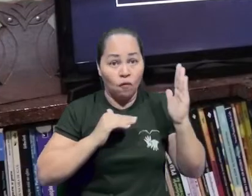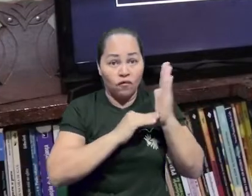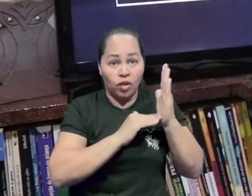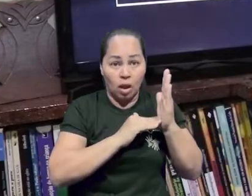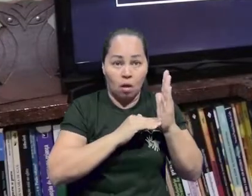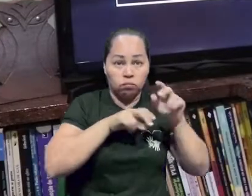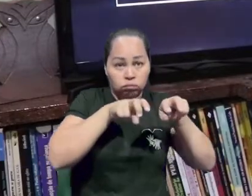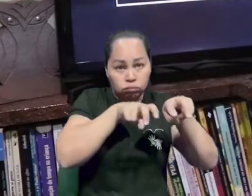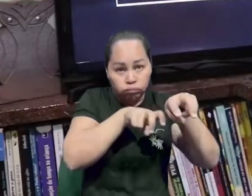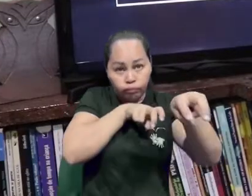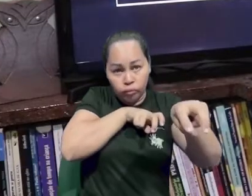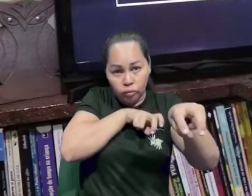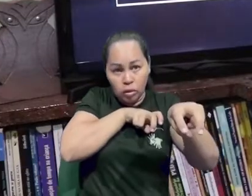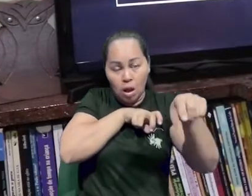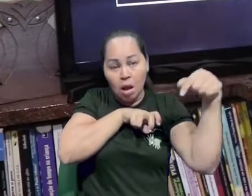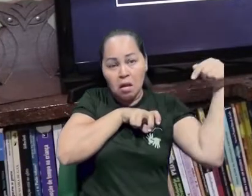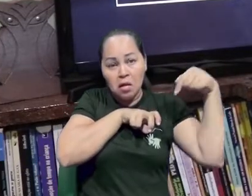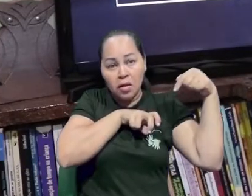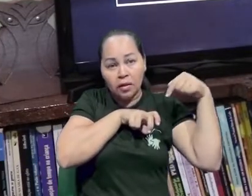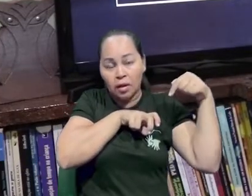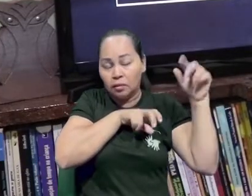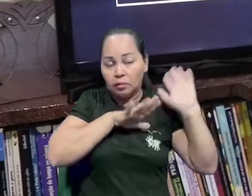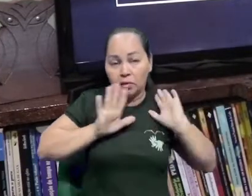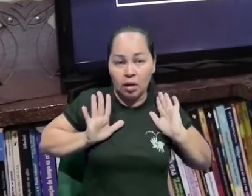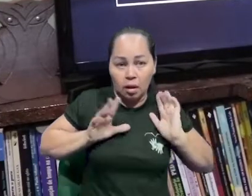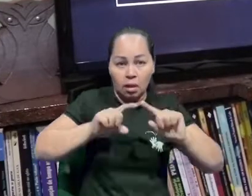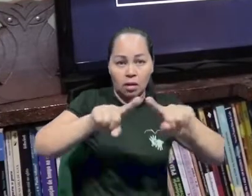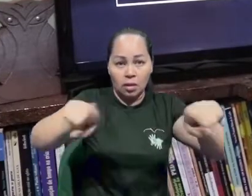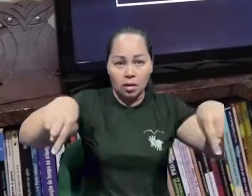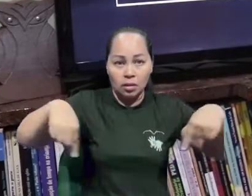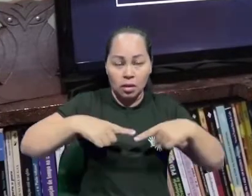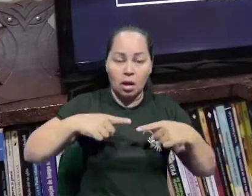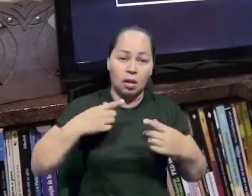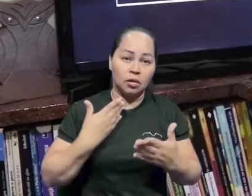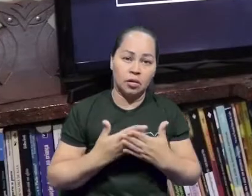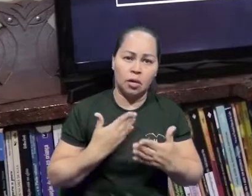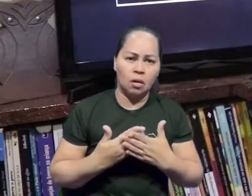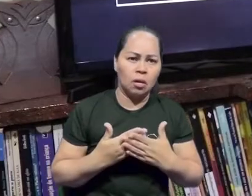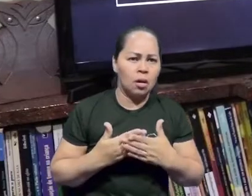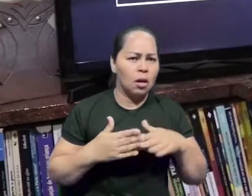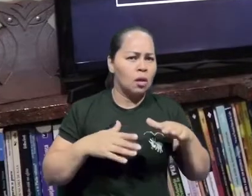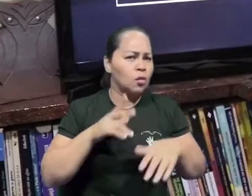da sala. Esse é o caso de um aluno que os professores não sabiam nem quem